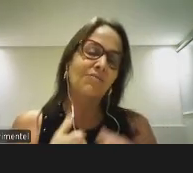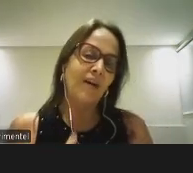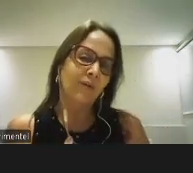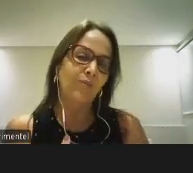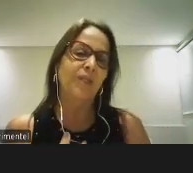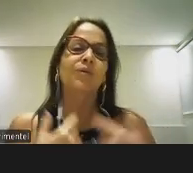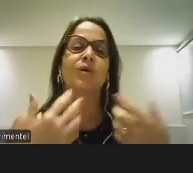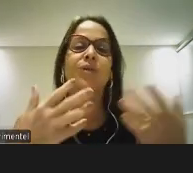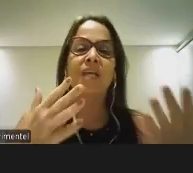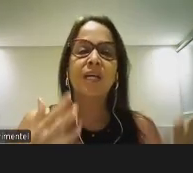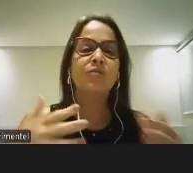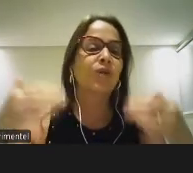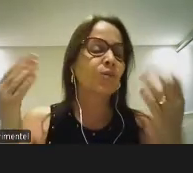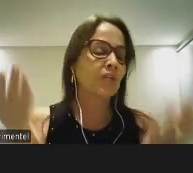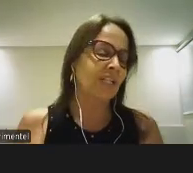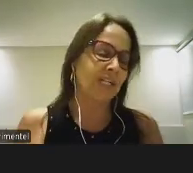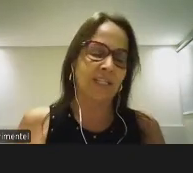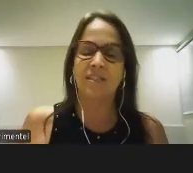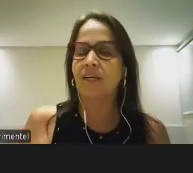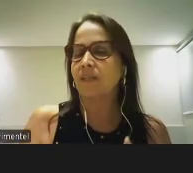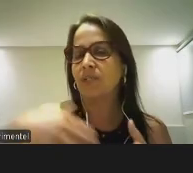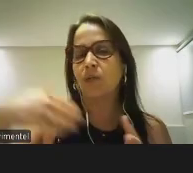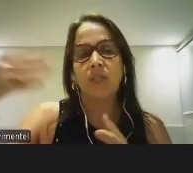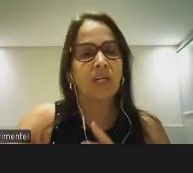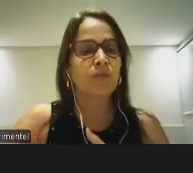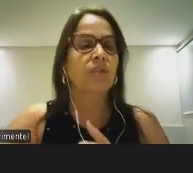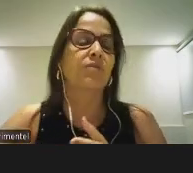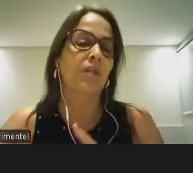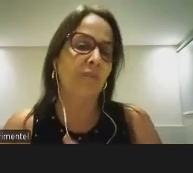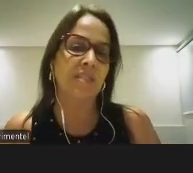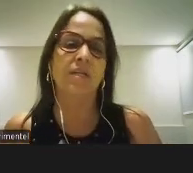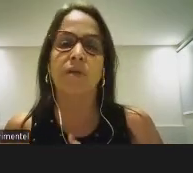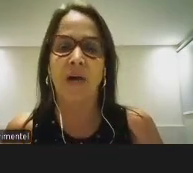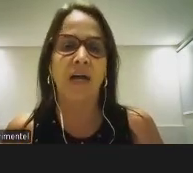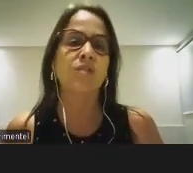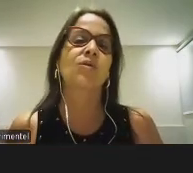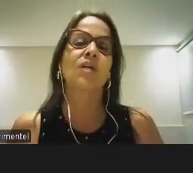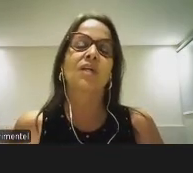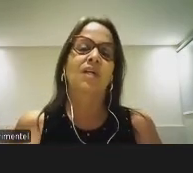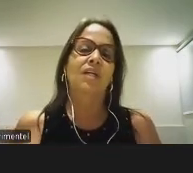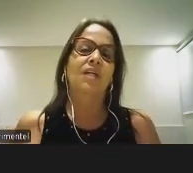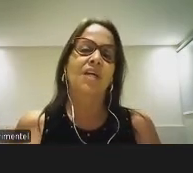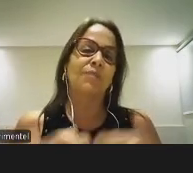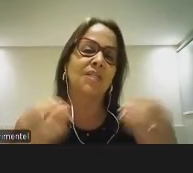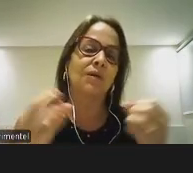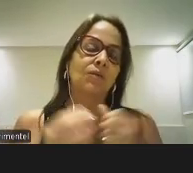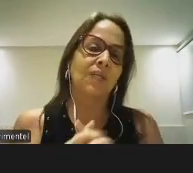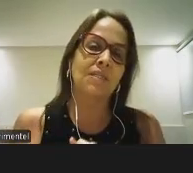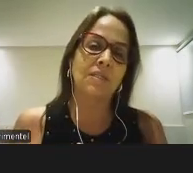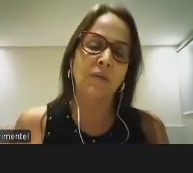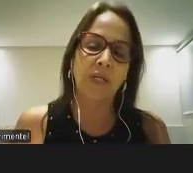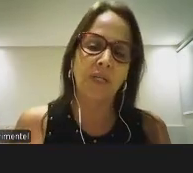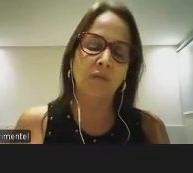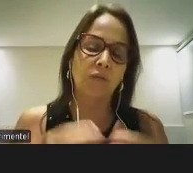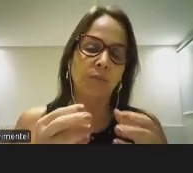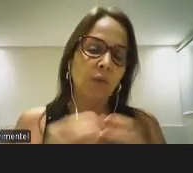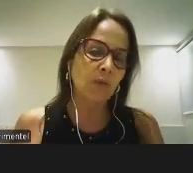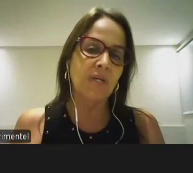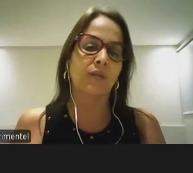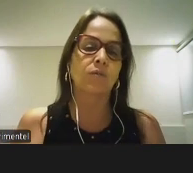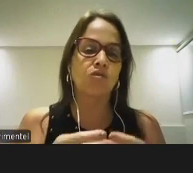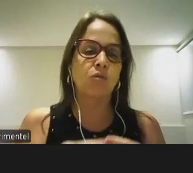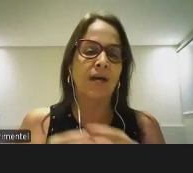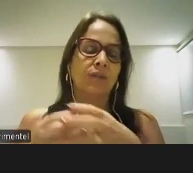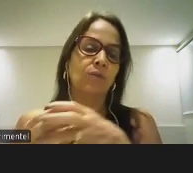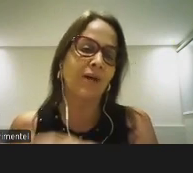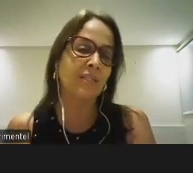isso, fala comigo. Eu devo, não tenho uma data certa, mas eu devo ter uma imersão em março. E a imersão acontece sempre com